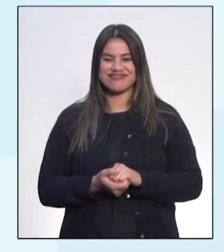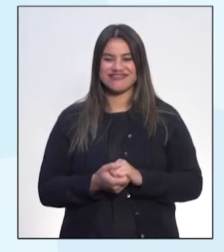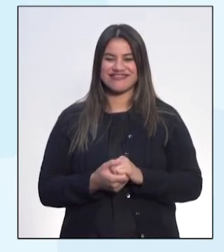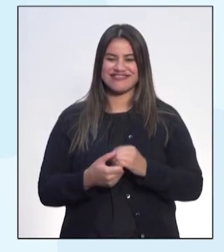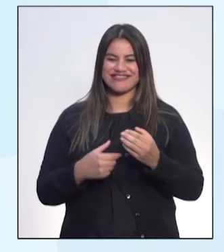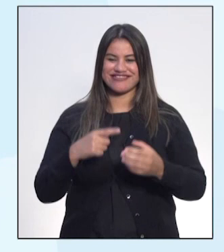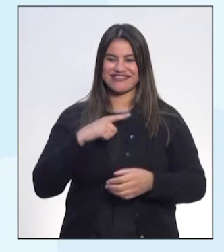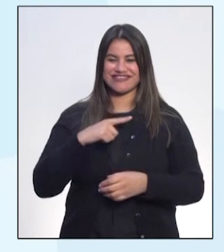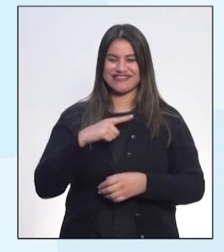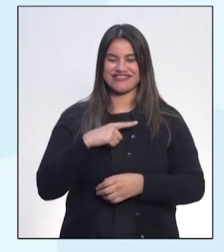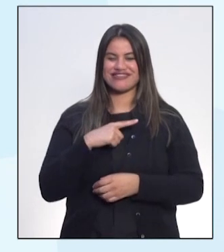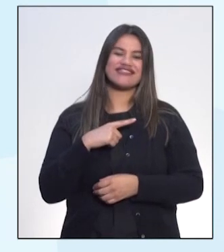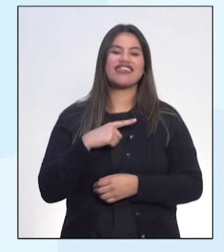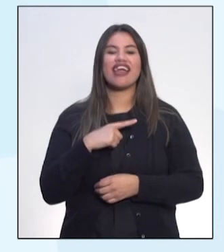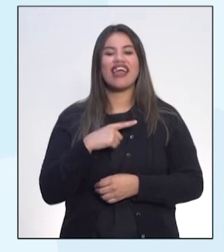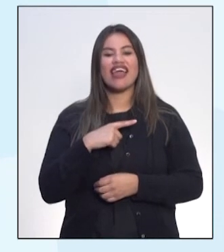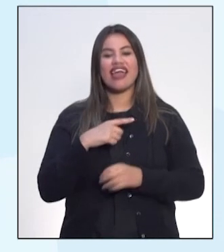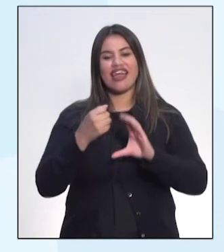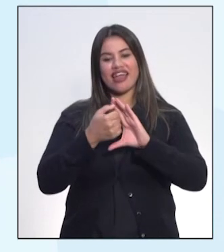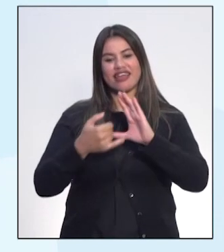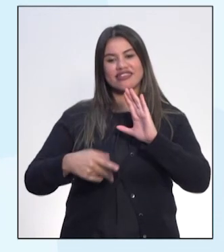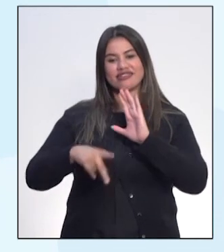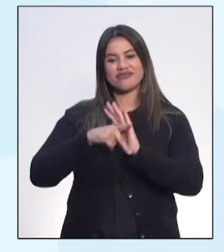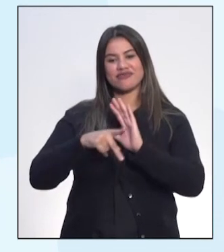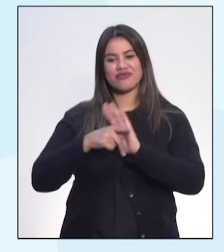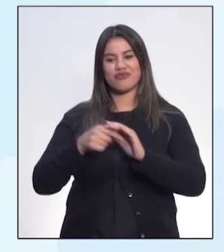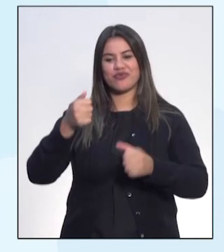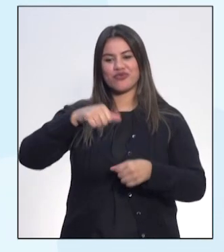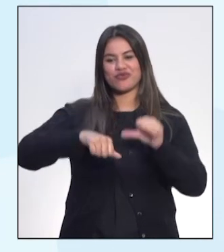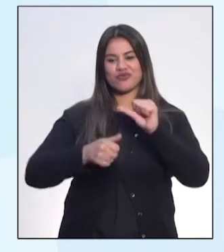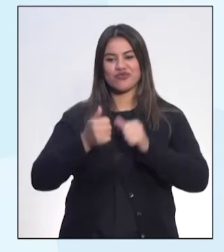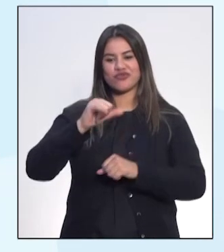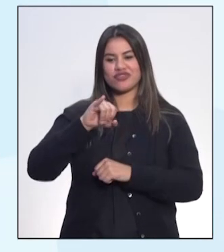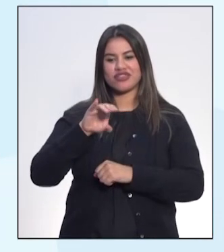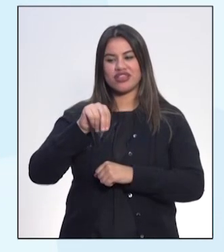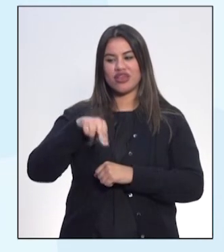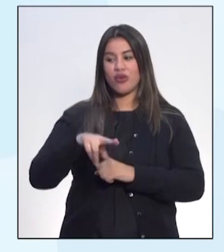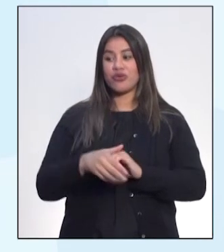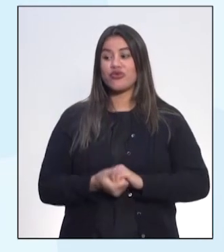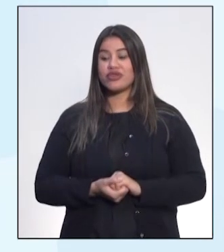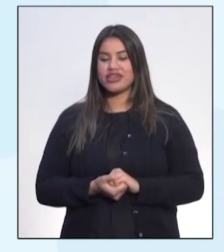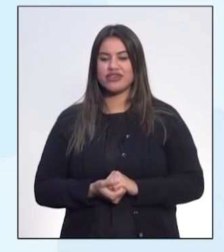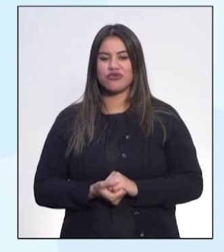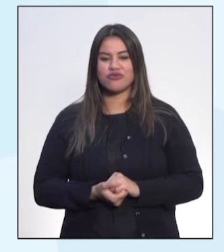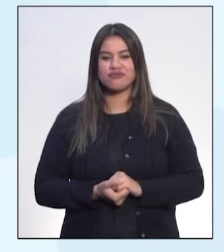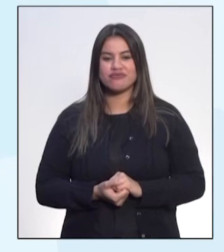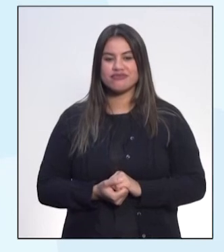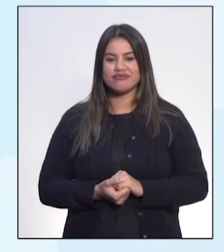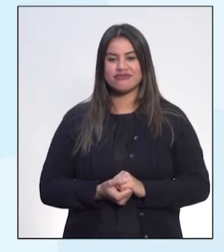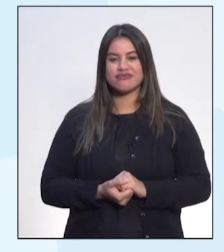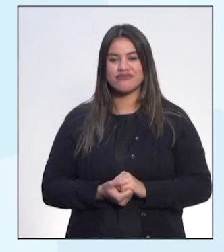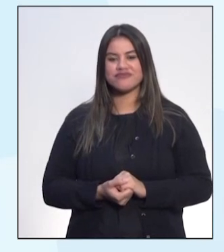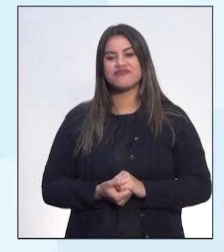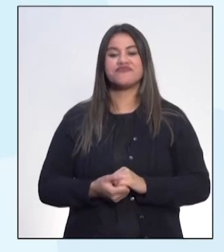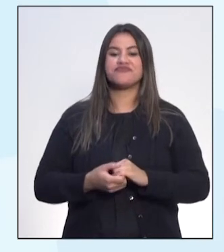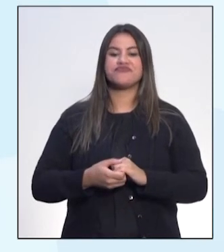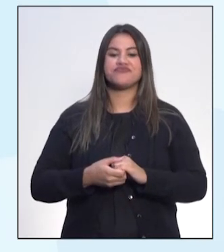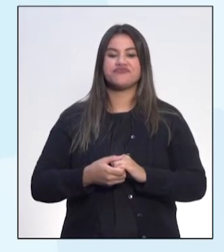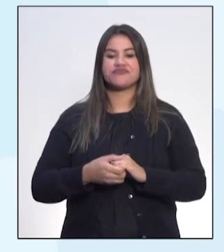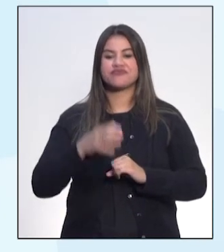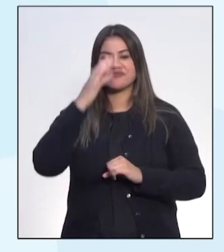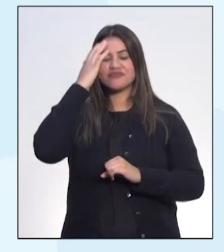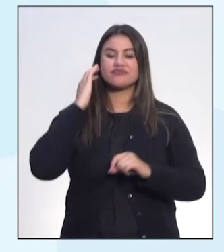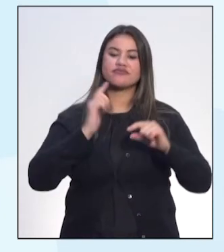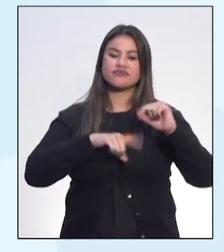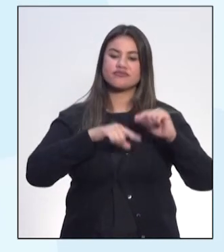algumas características, né, dos compostos, das substâncias iônicas. A substância iônica, ela